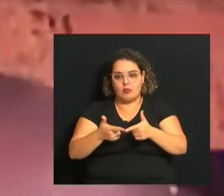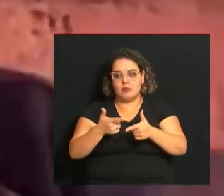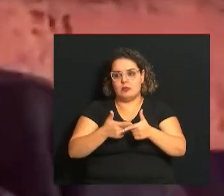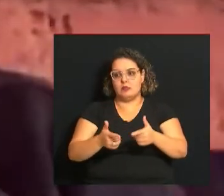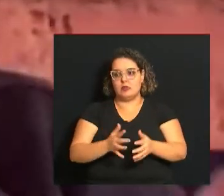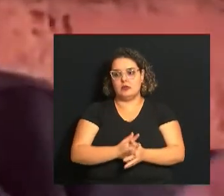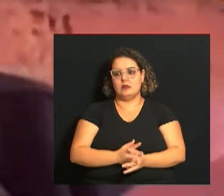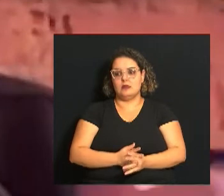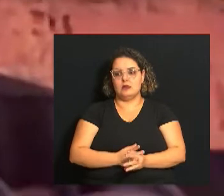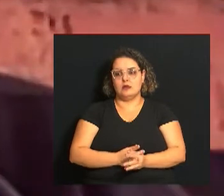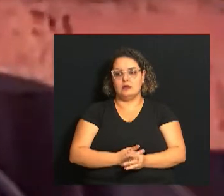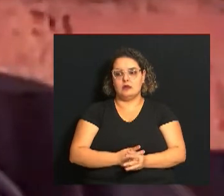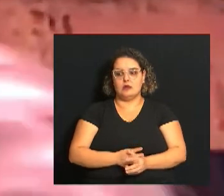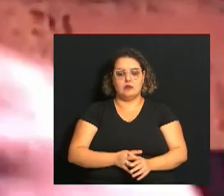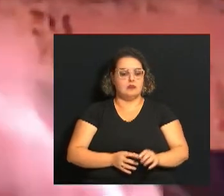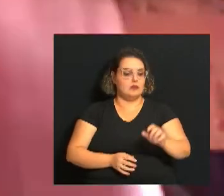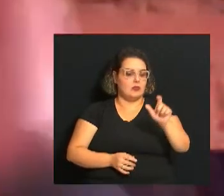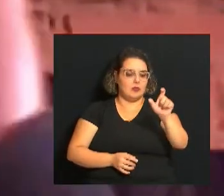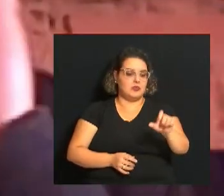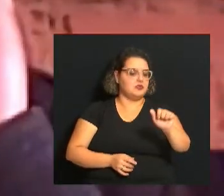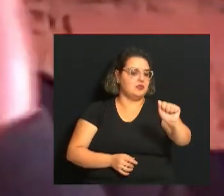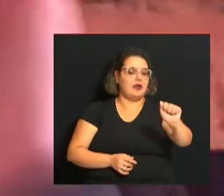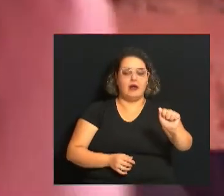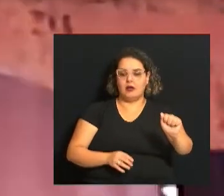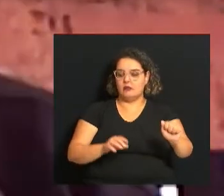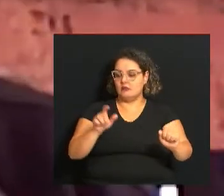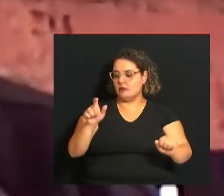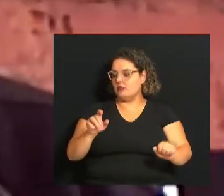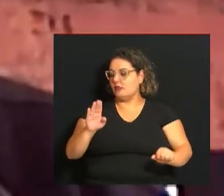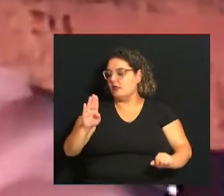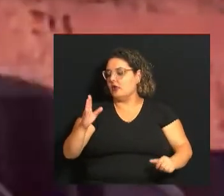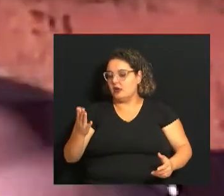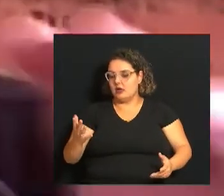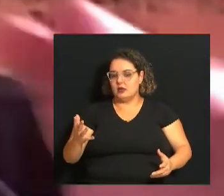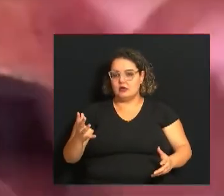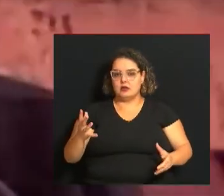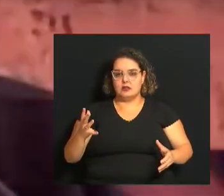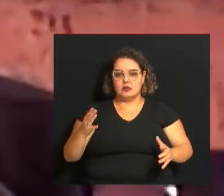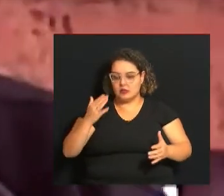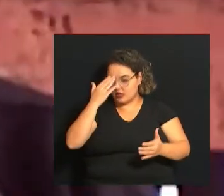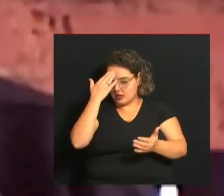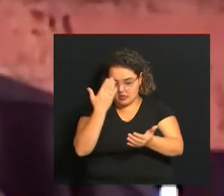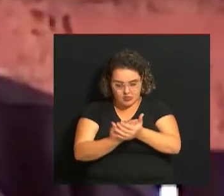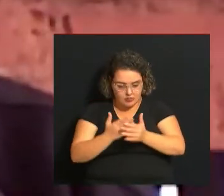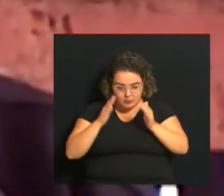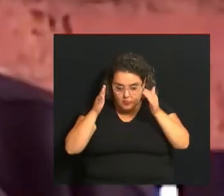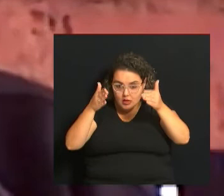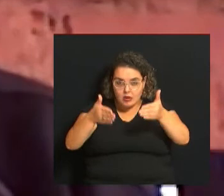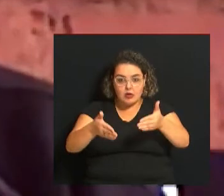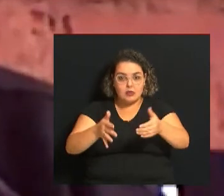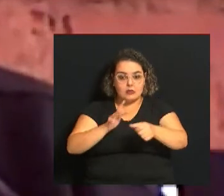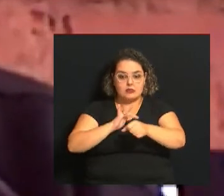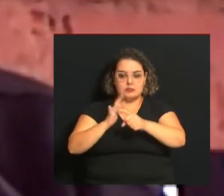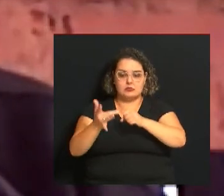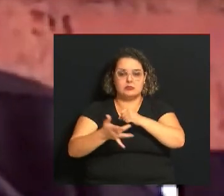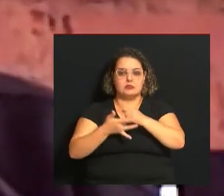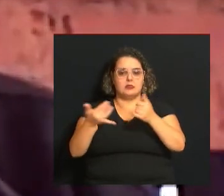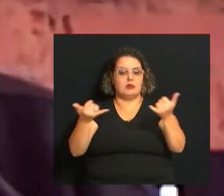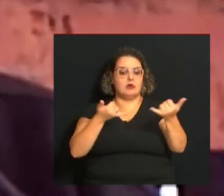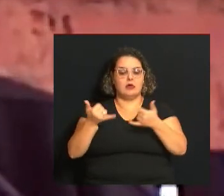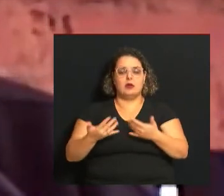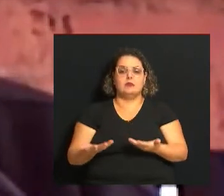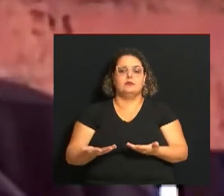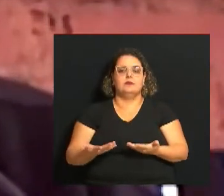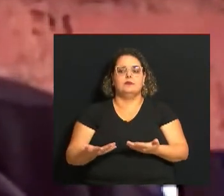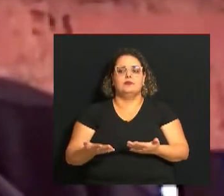é A ou é B e se agarram ao que se fala nas mídias e tal. E assim, o